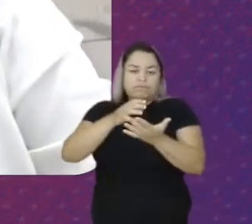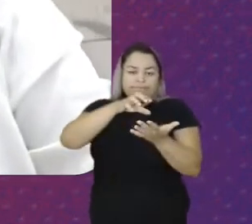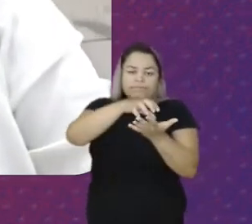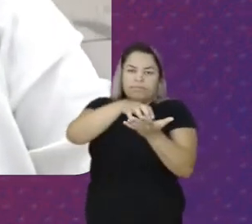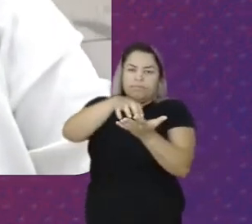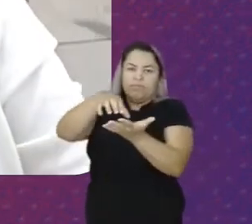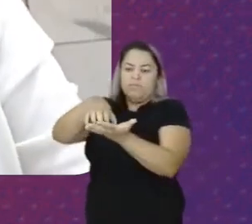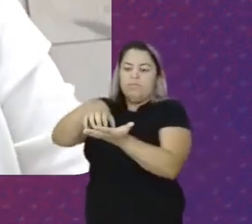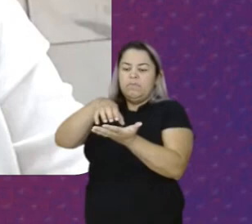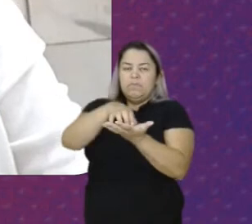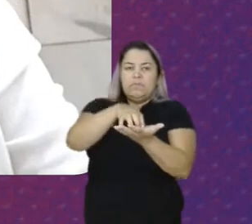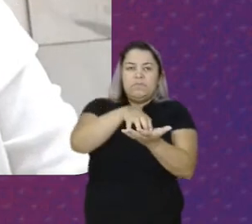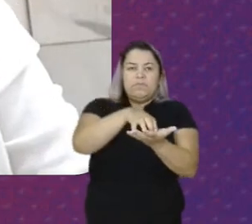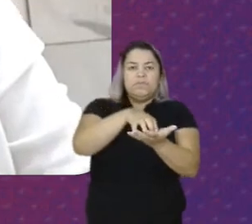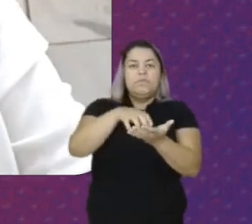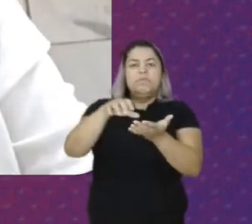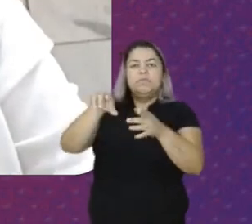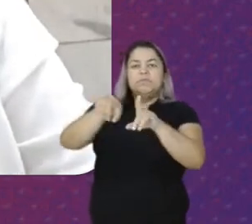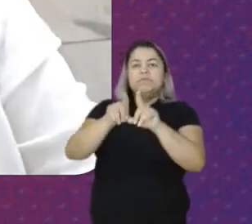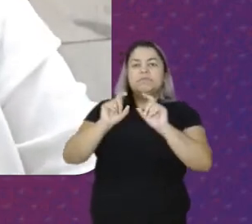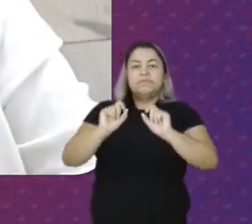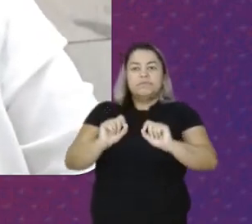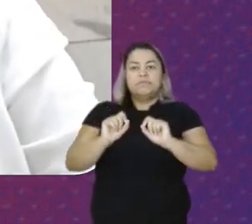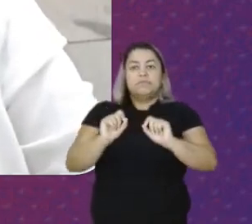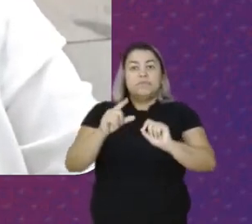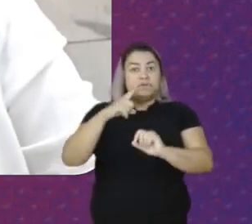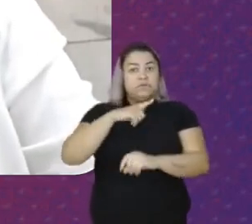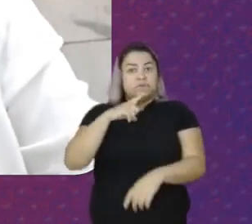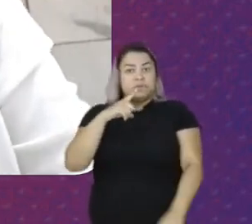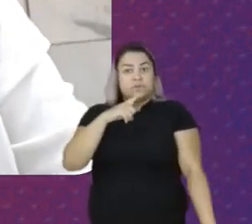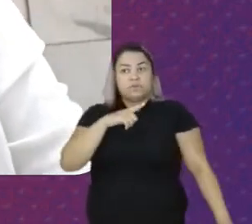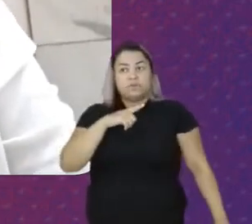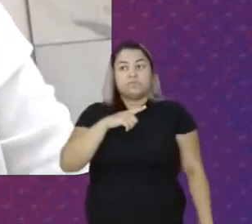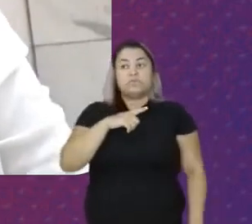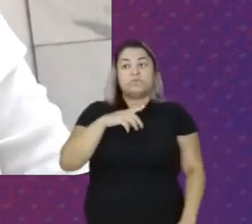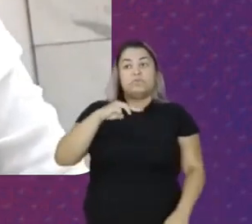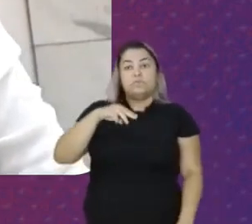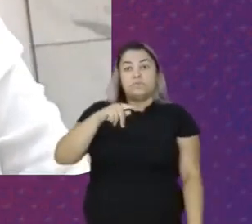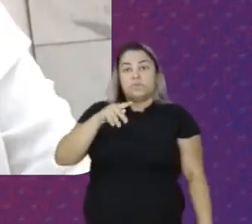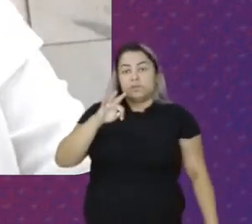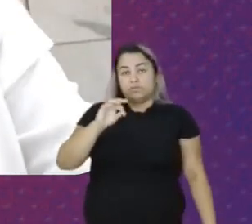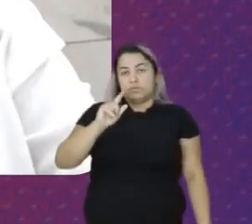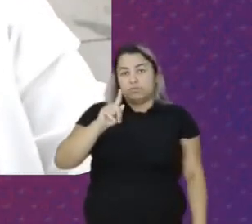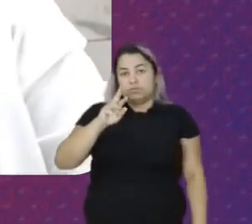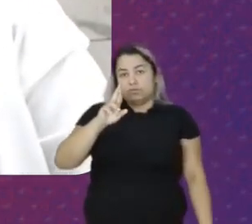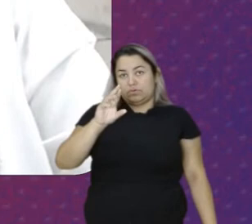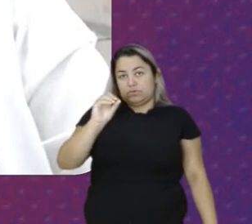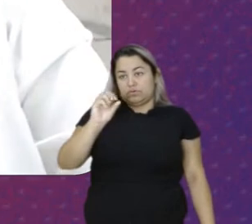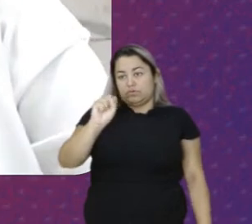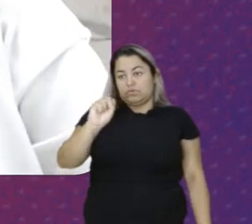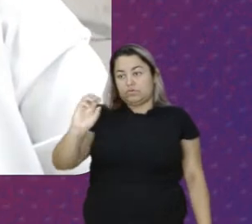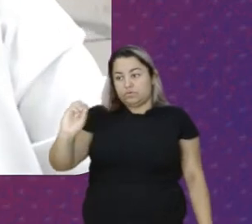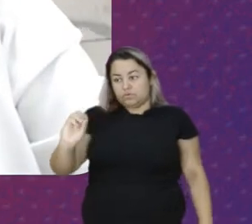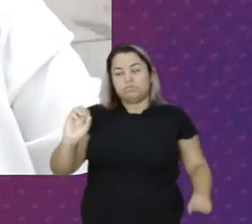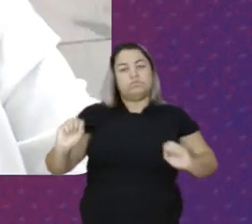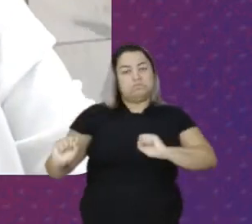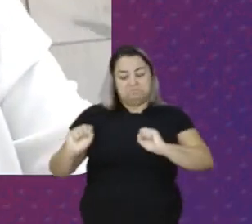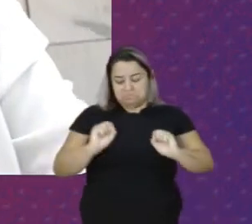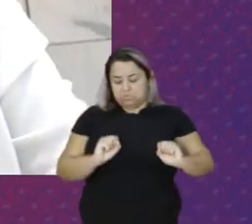seu território, né? Exemplos disso que a gente tem no Mato Grosso do Sul, recentemente, né? A gente